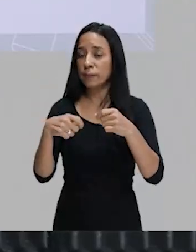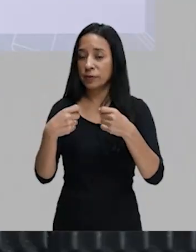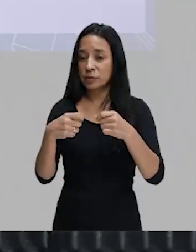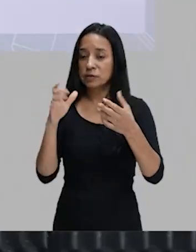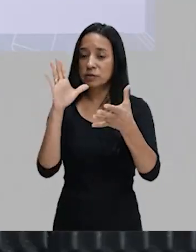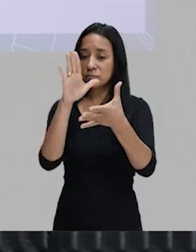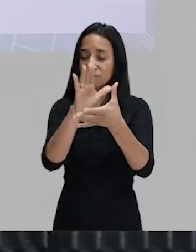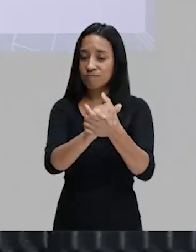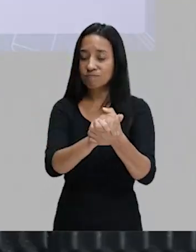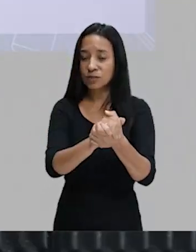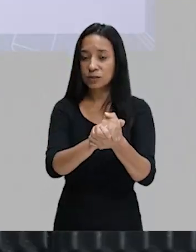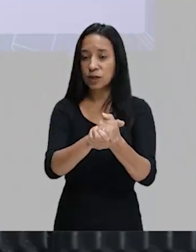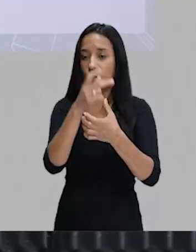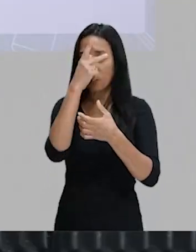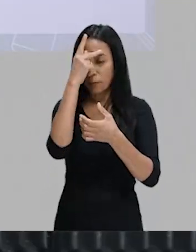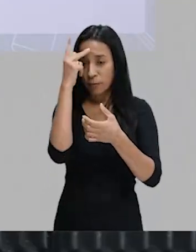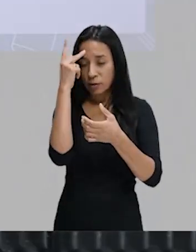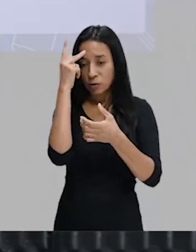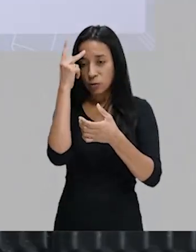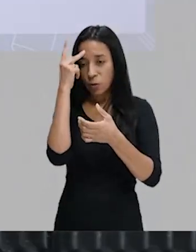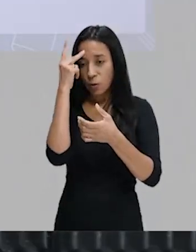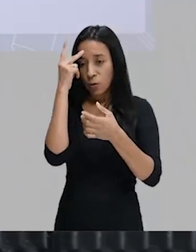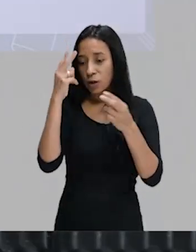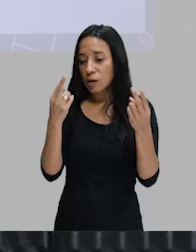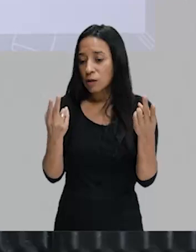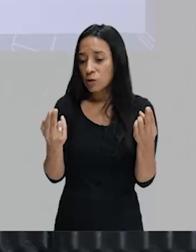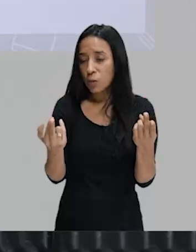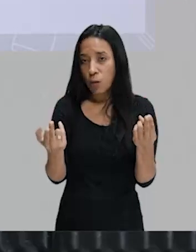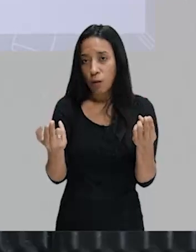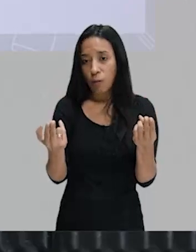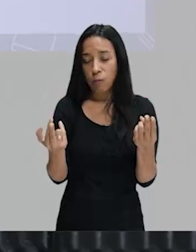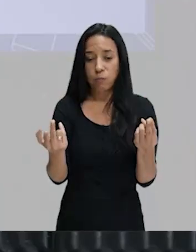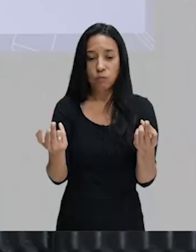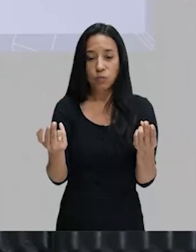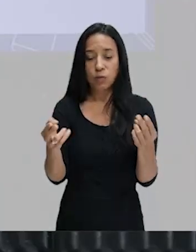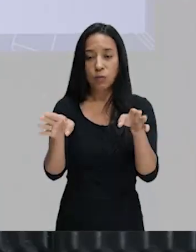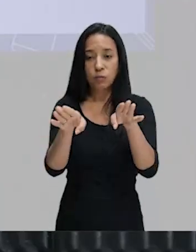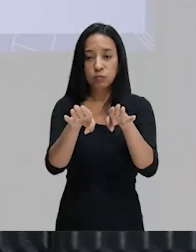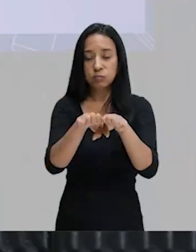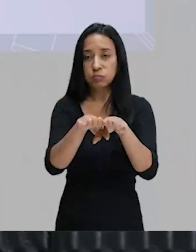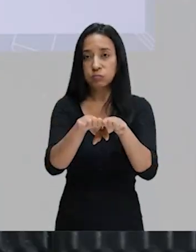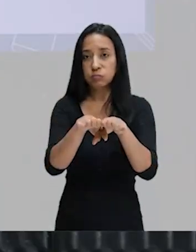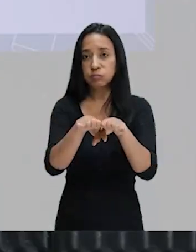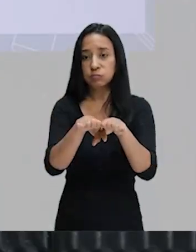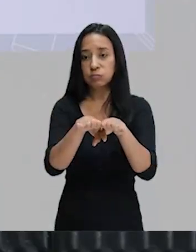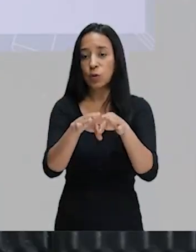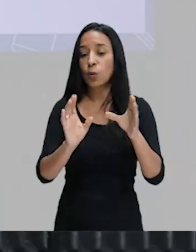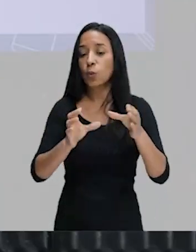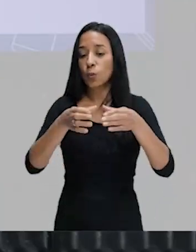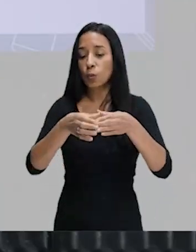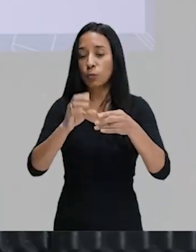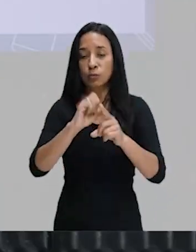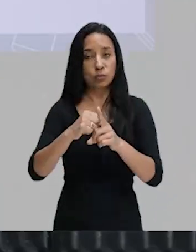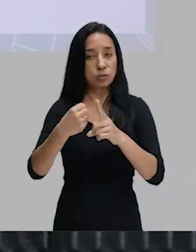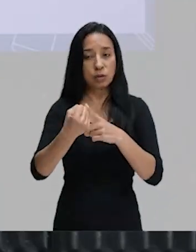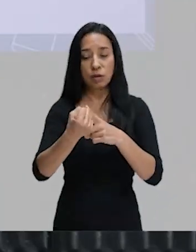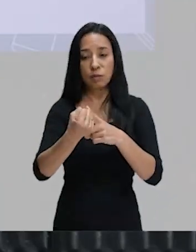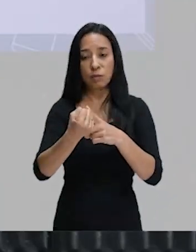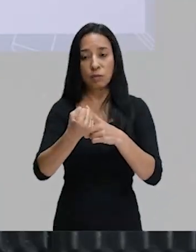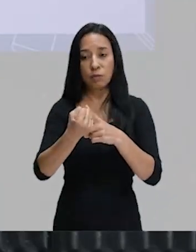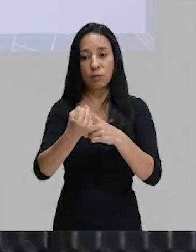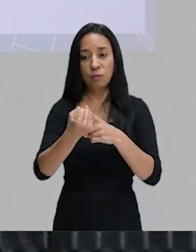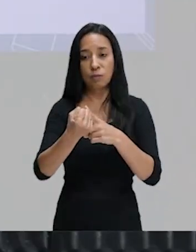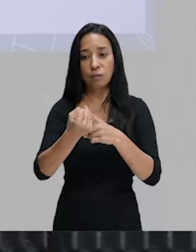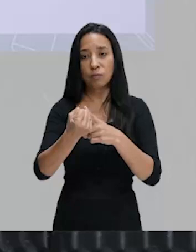se casar com uma pessoa que é da mesma camada que você é, do mesmo grupo social, da